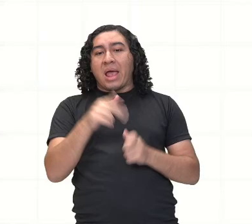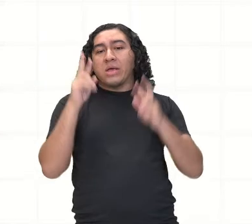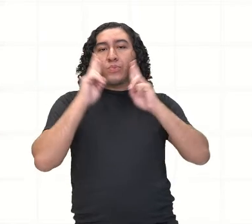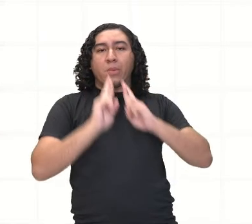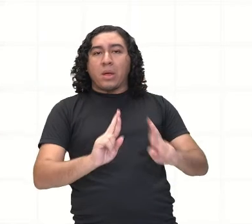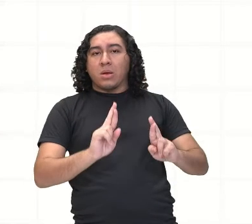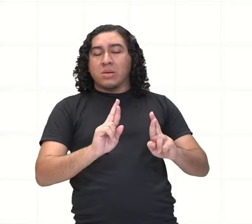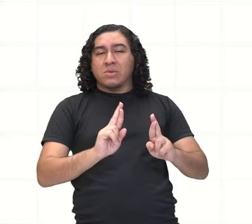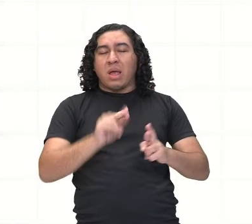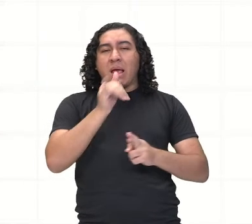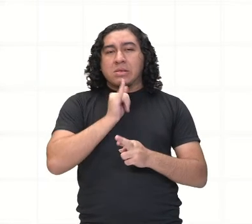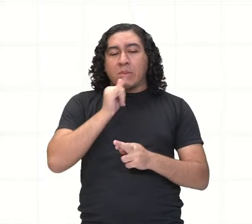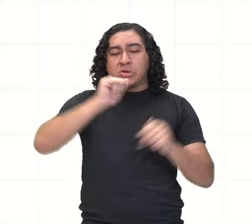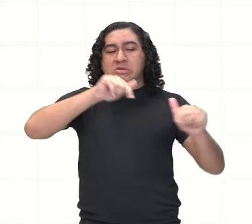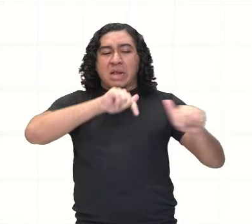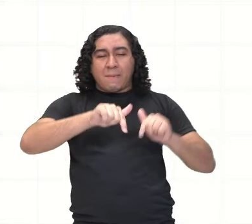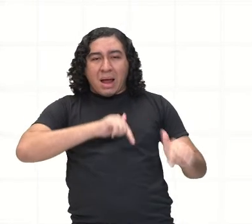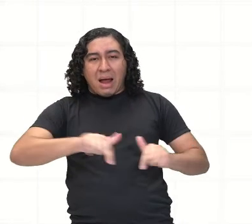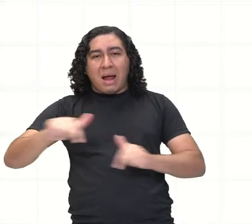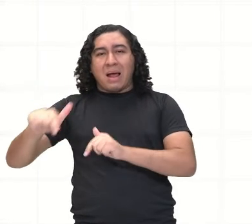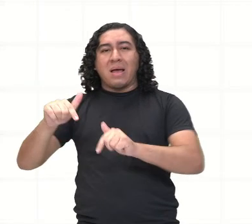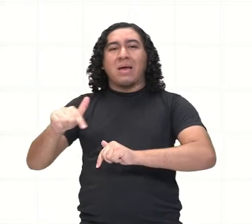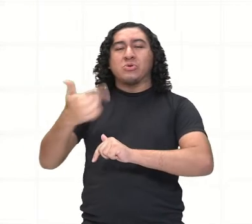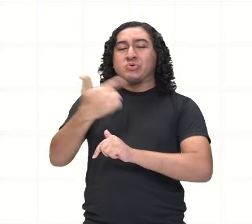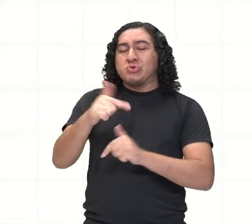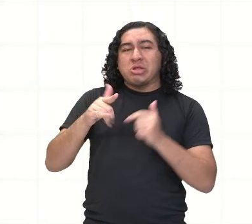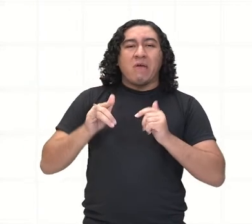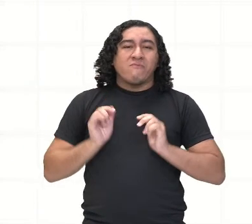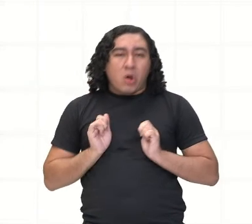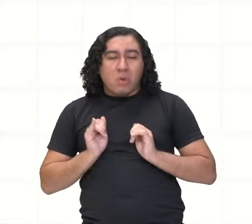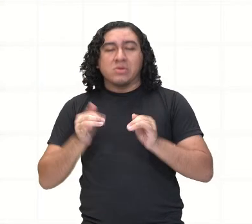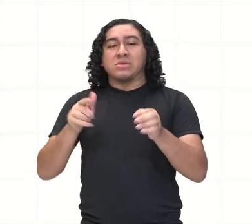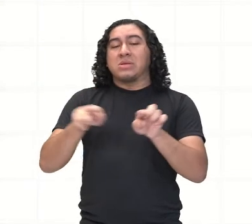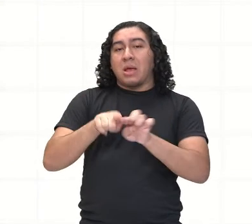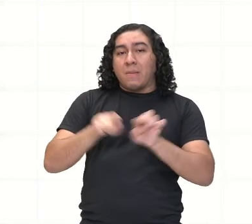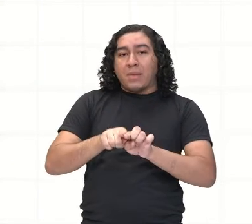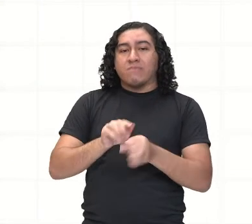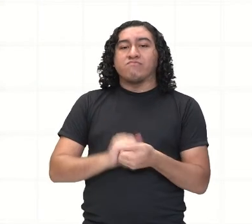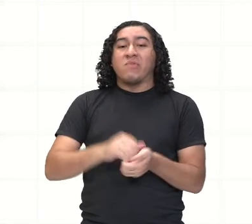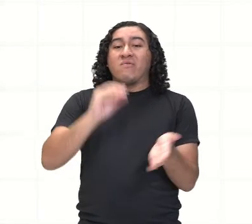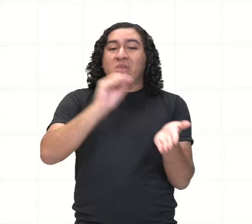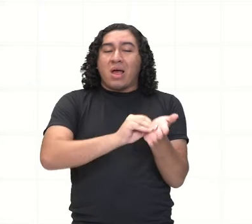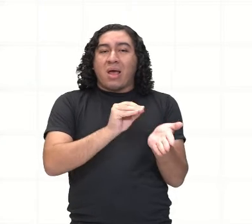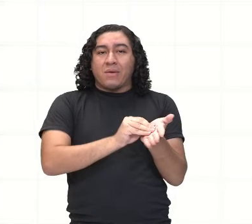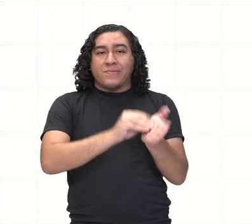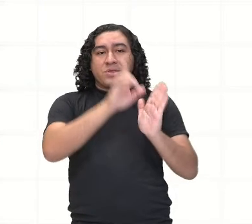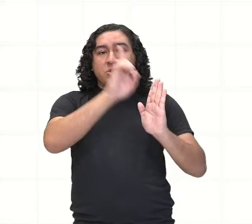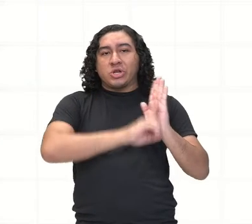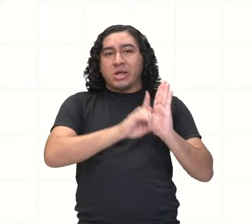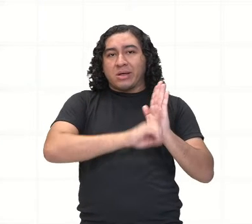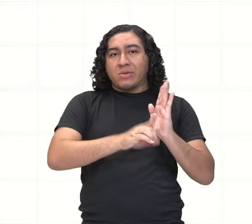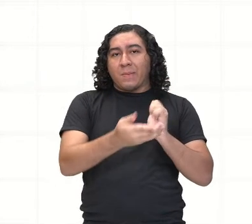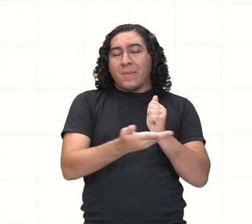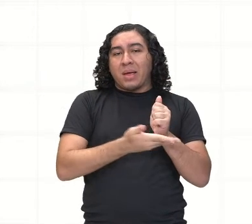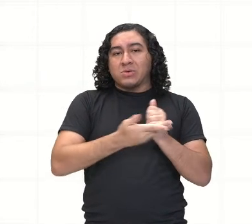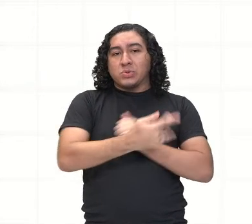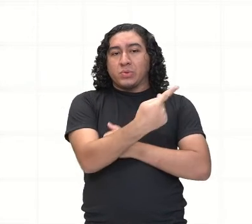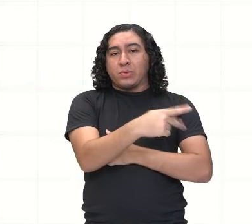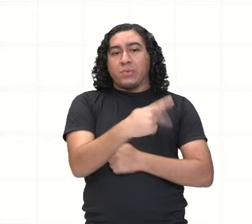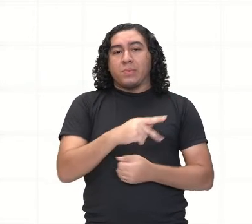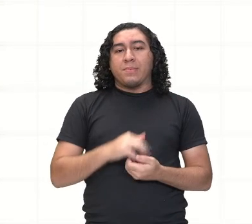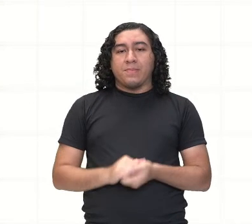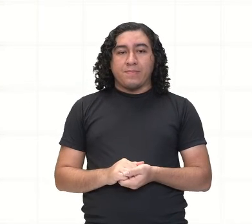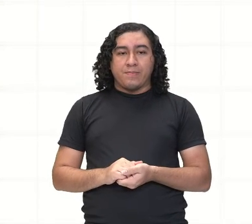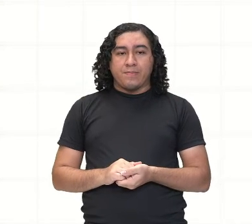trabalho exaustivo, falta de condições de vida adequada e falta de direitos básicos. Então, nós vamos ter a questão